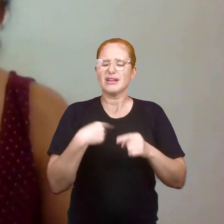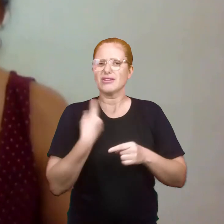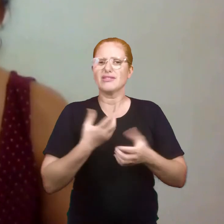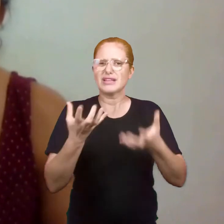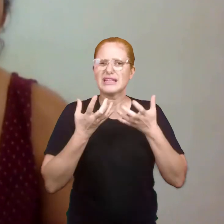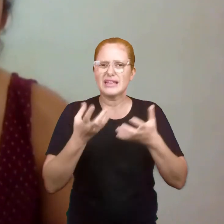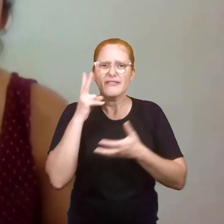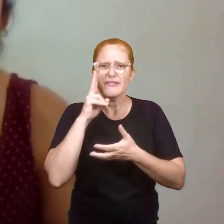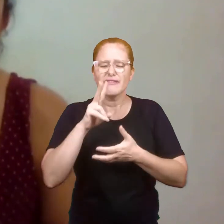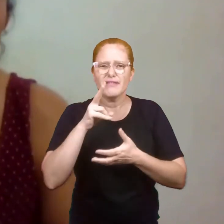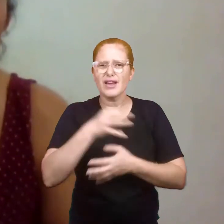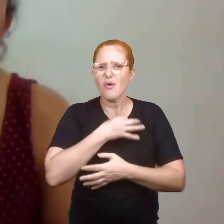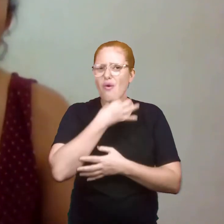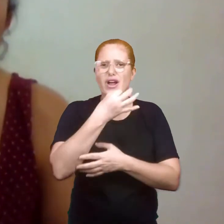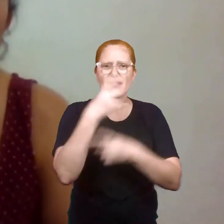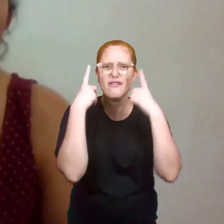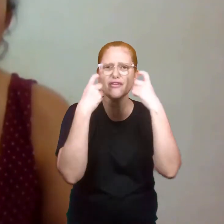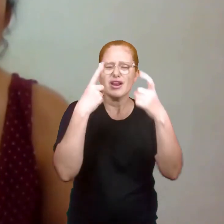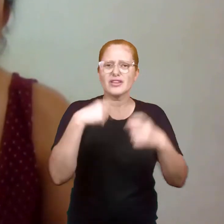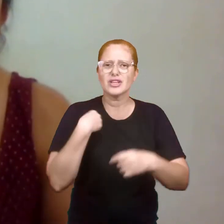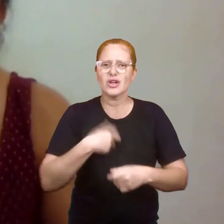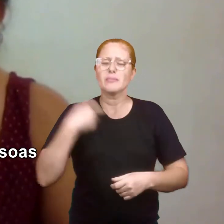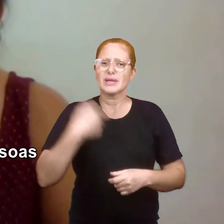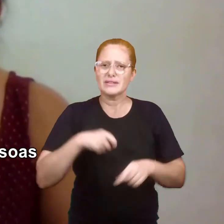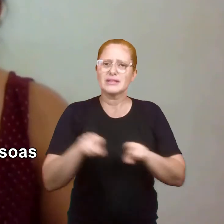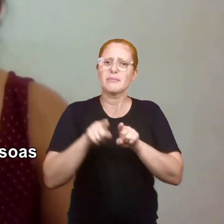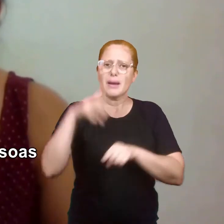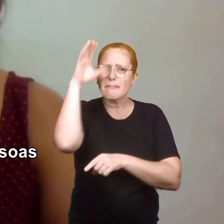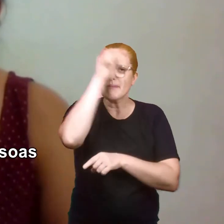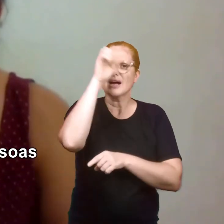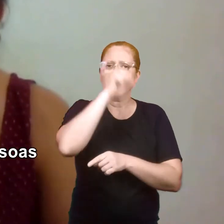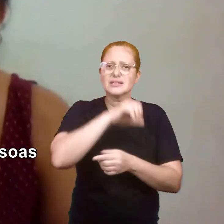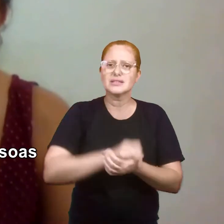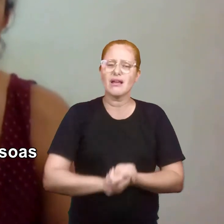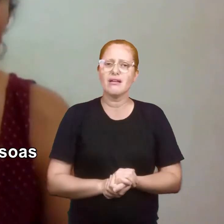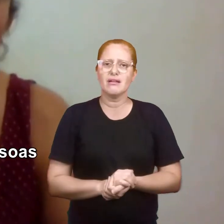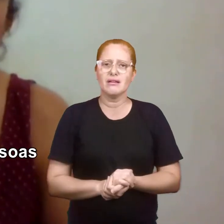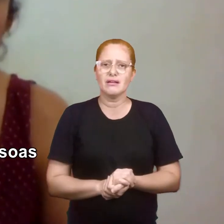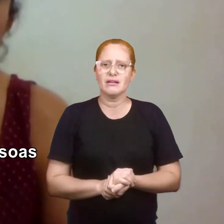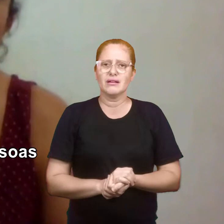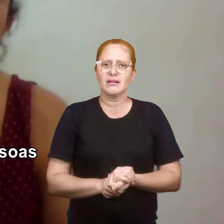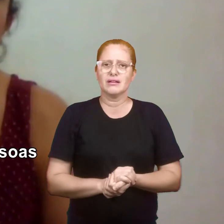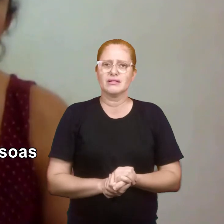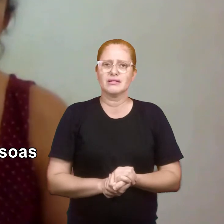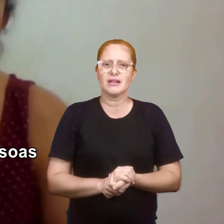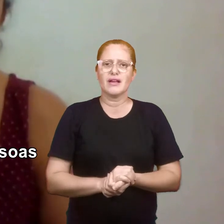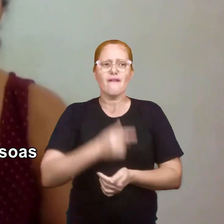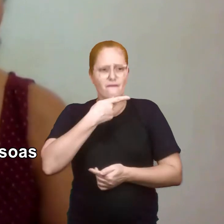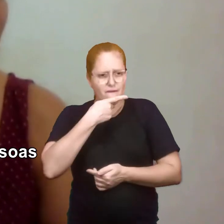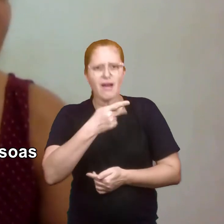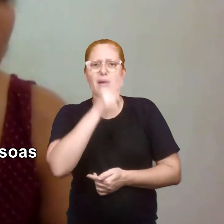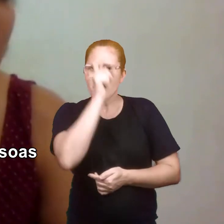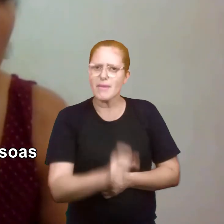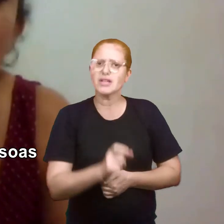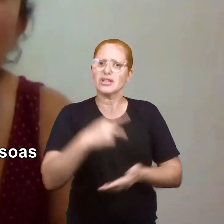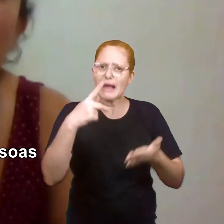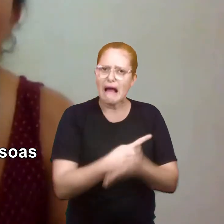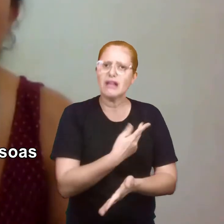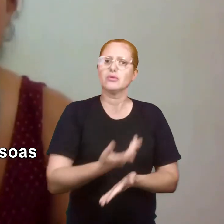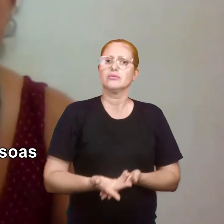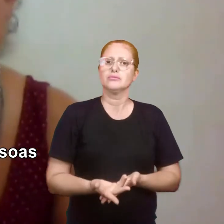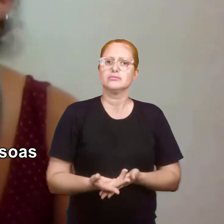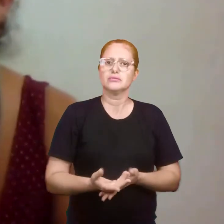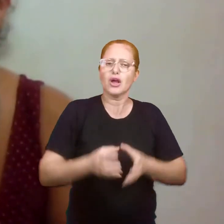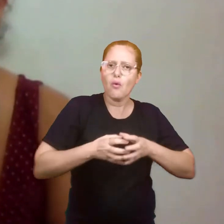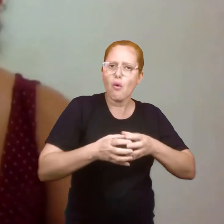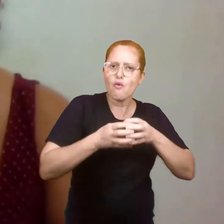horror. E a gente precisa também aprender a chamar a atenção daquelas pessoas que convivem